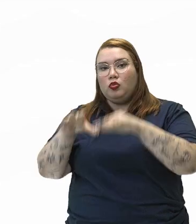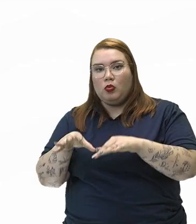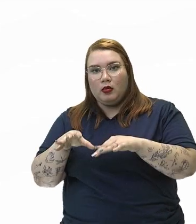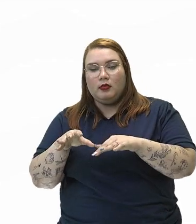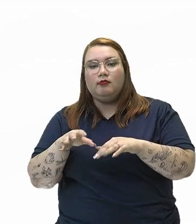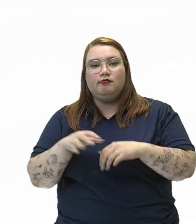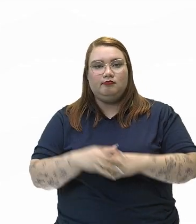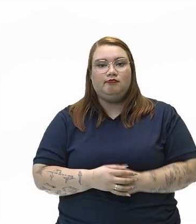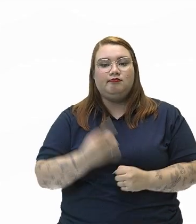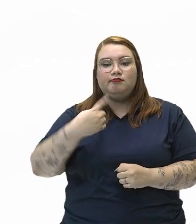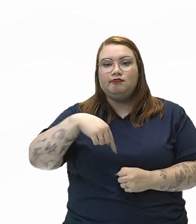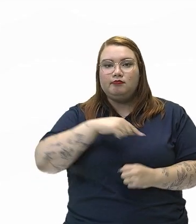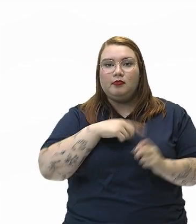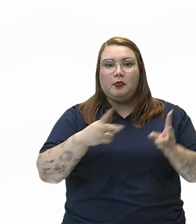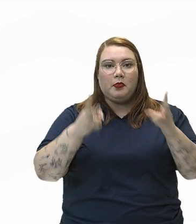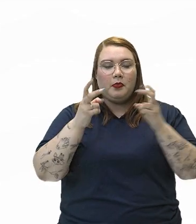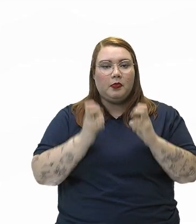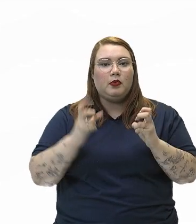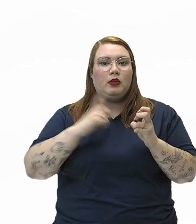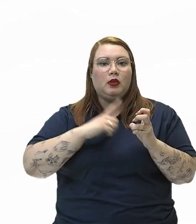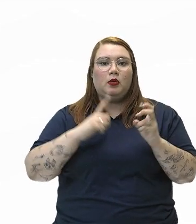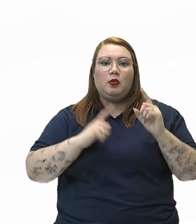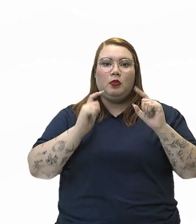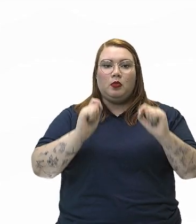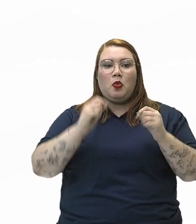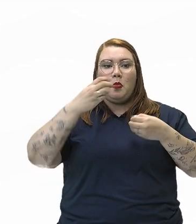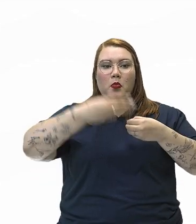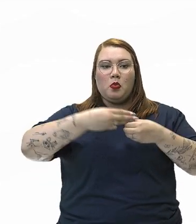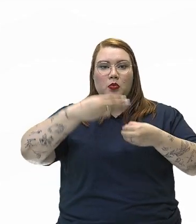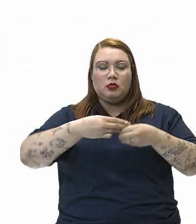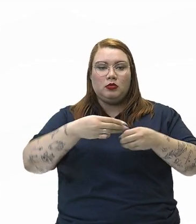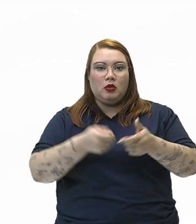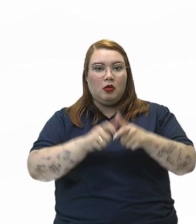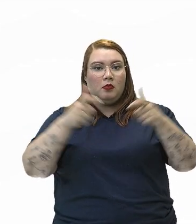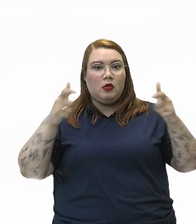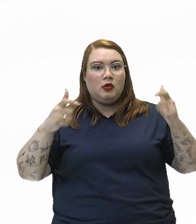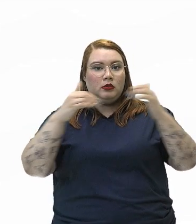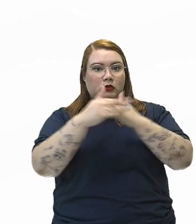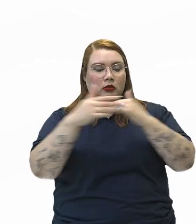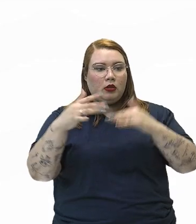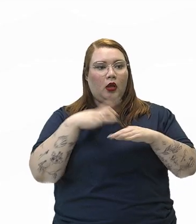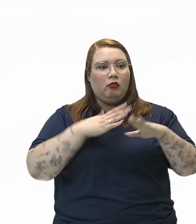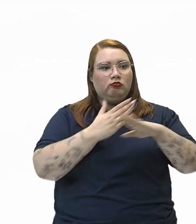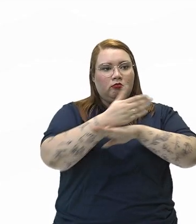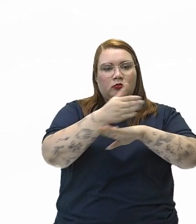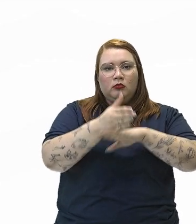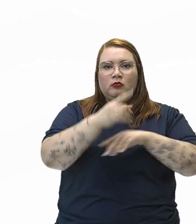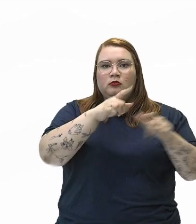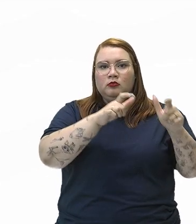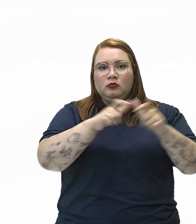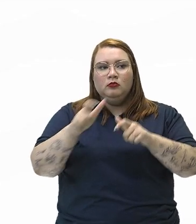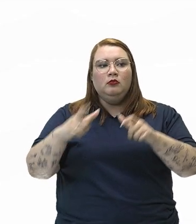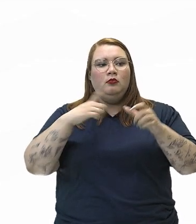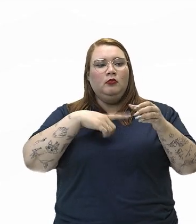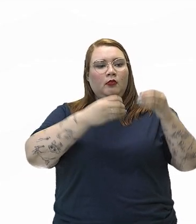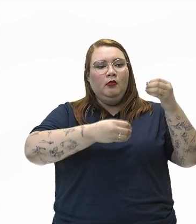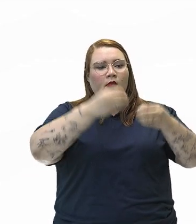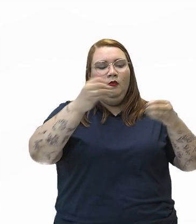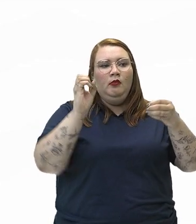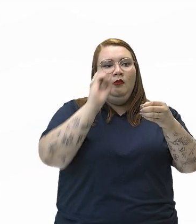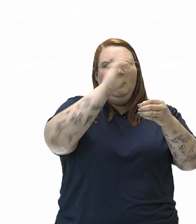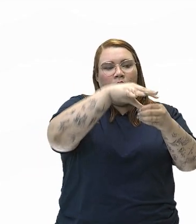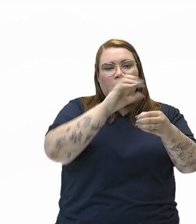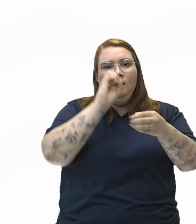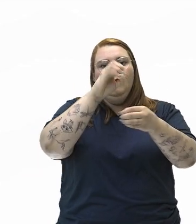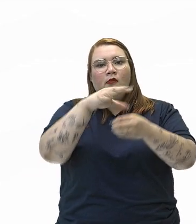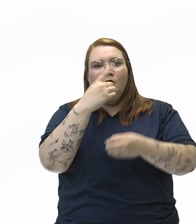a gente já vê em municípios e em grandes cidades esses pontos de coletas em locais onde